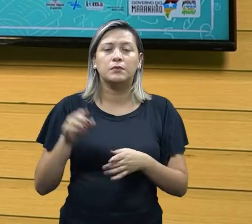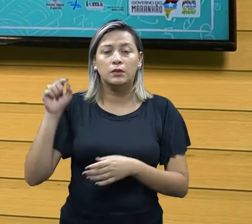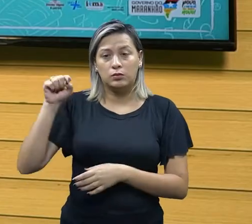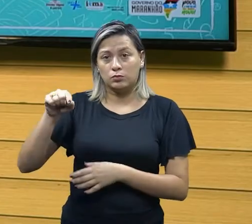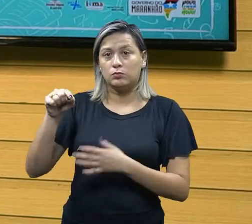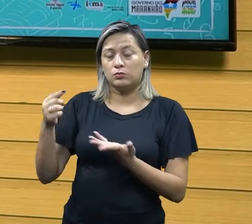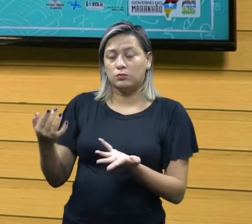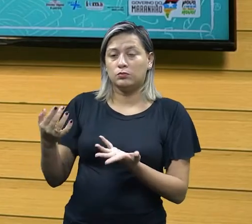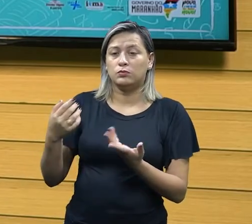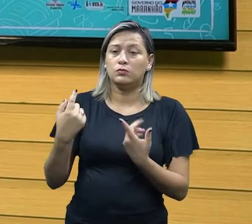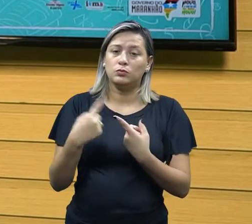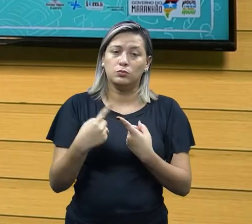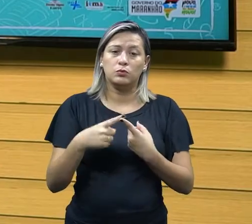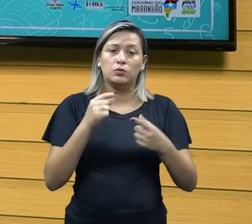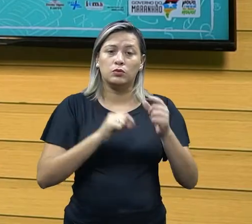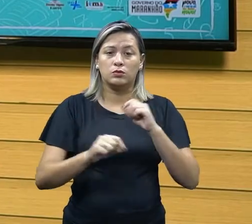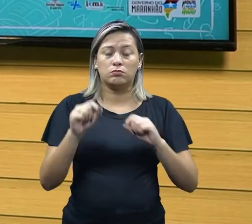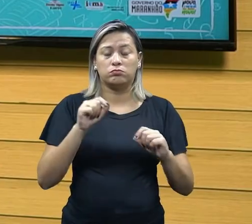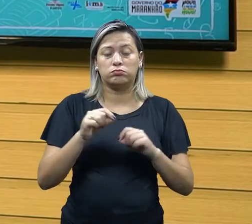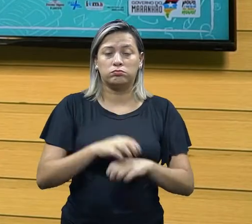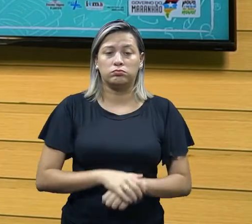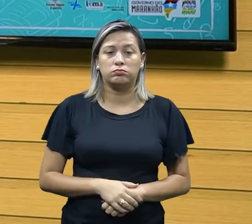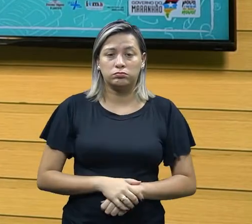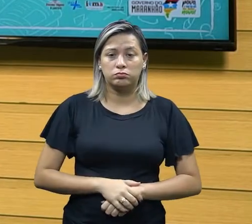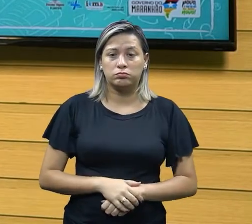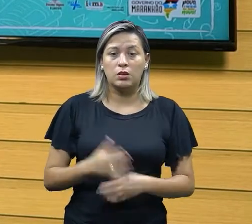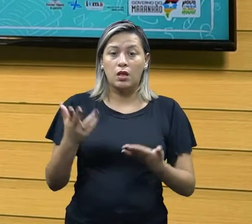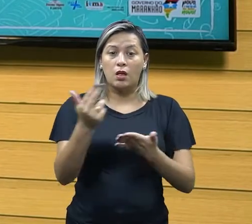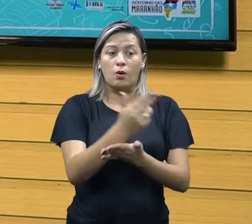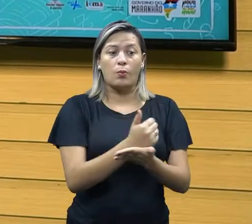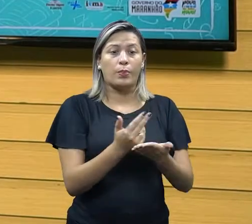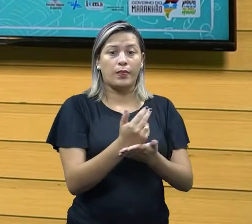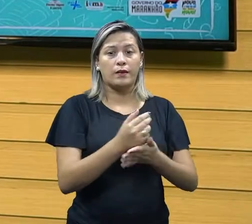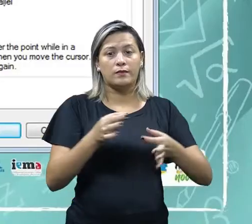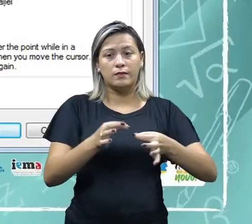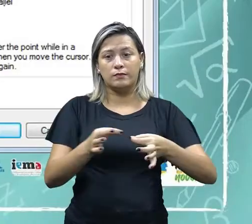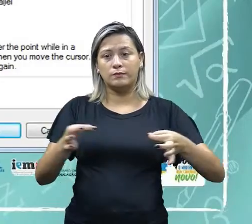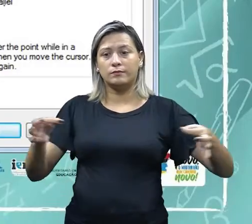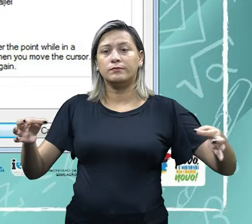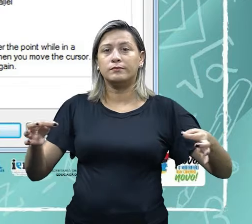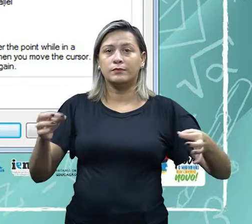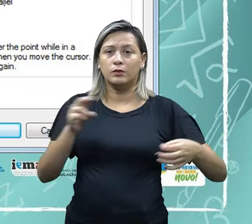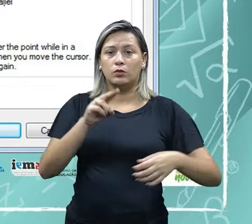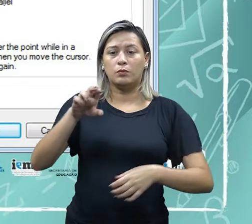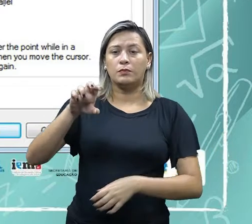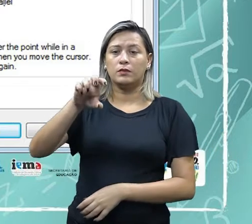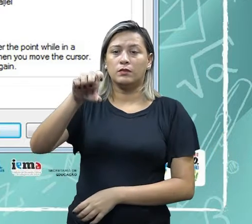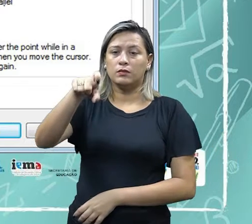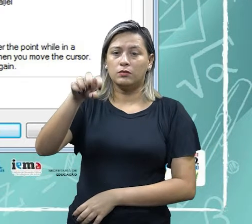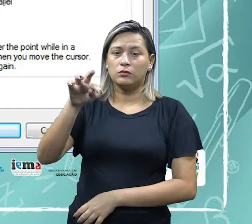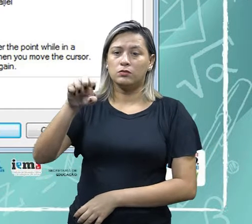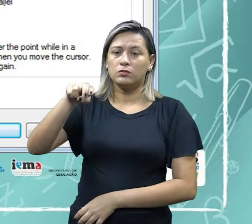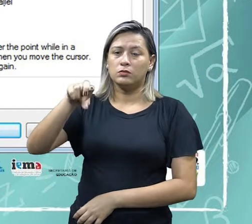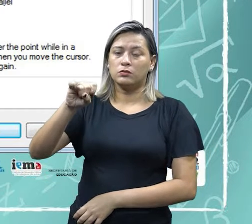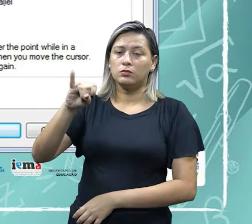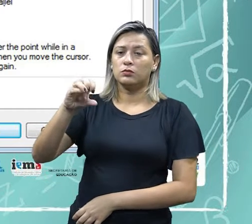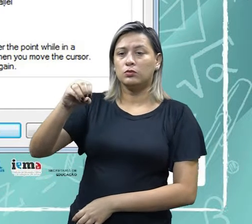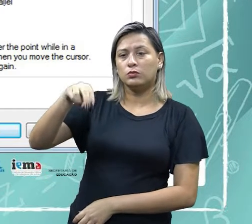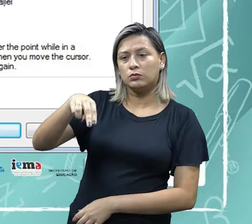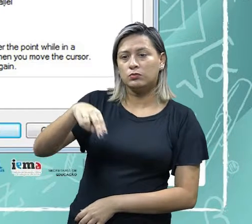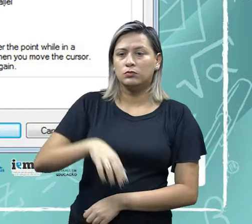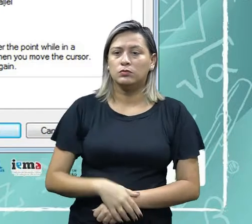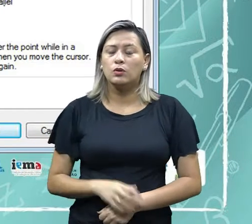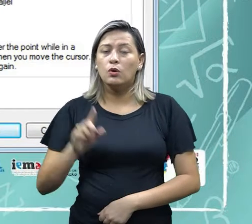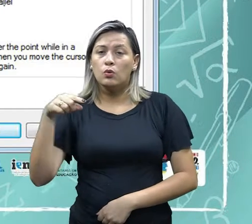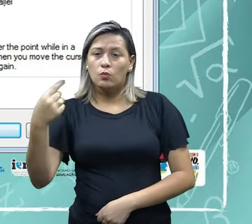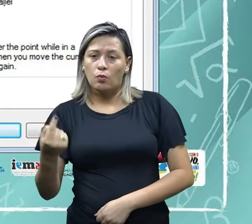ligado, acionado, porque ele vai fazer a extensão do desenho, da linha. Tá? Também, que não está